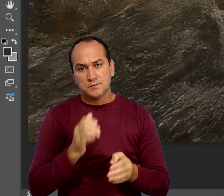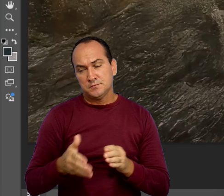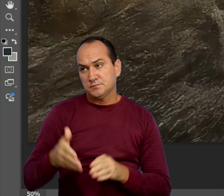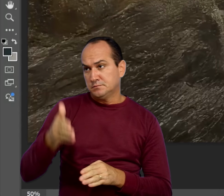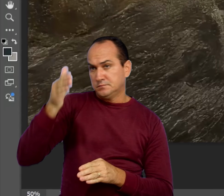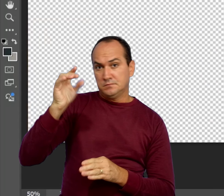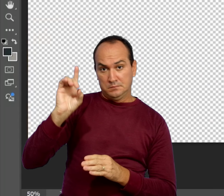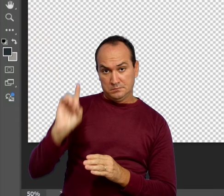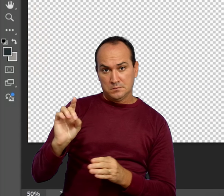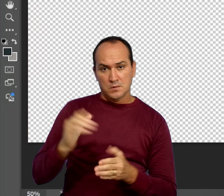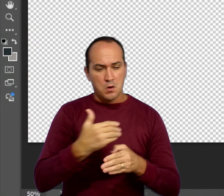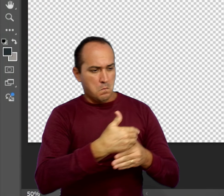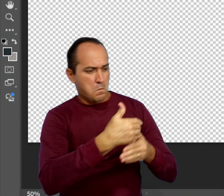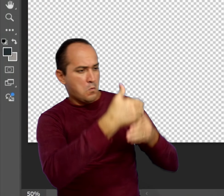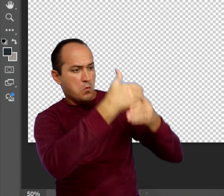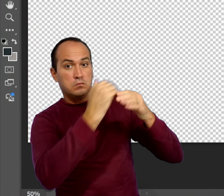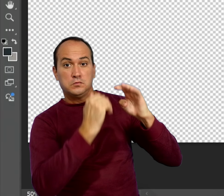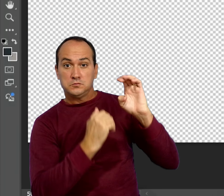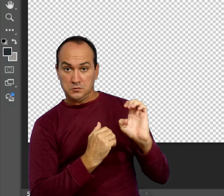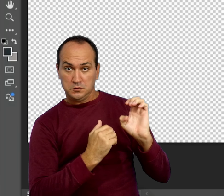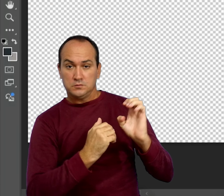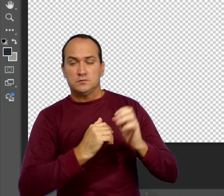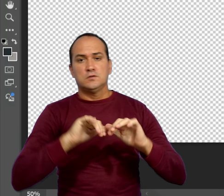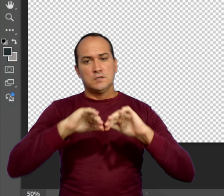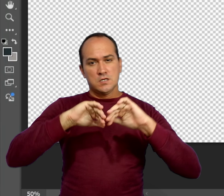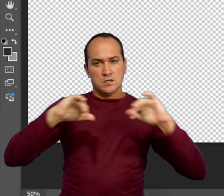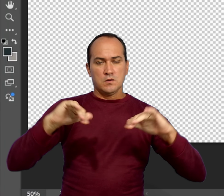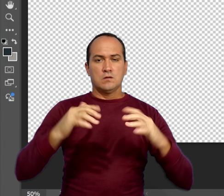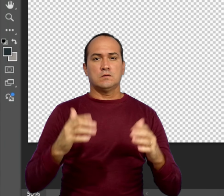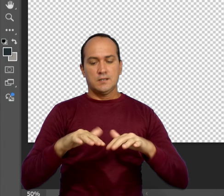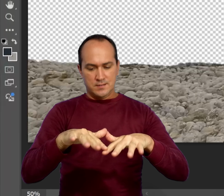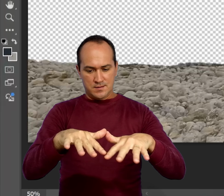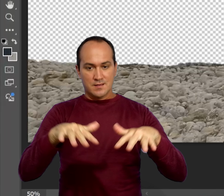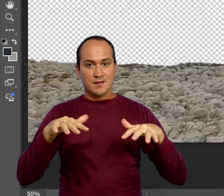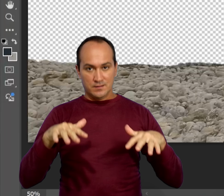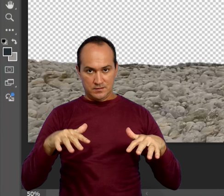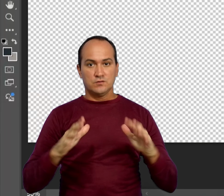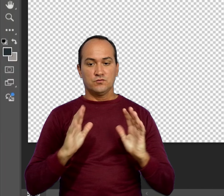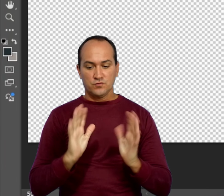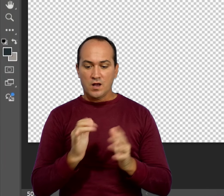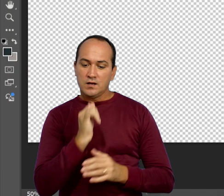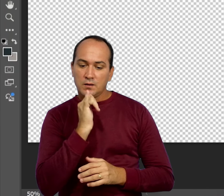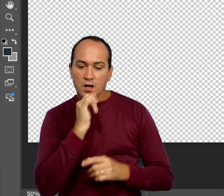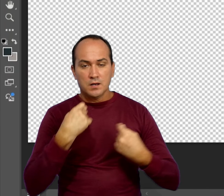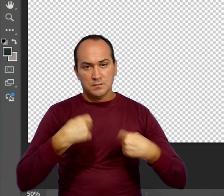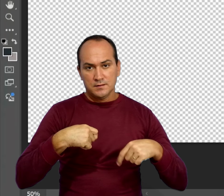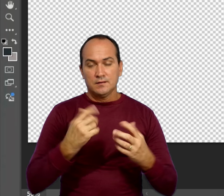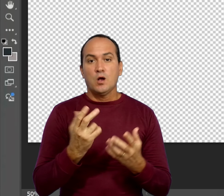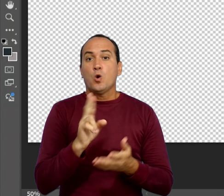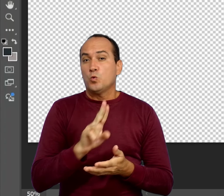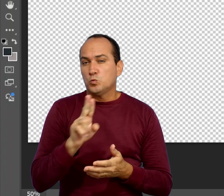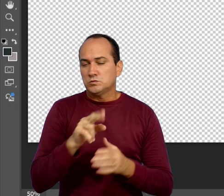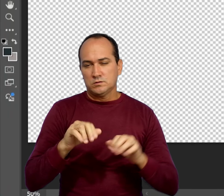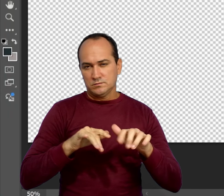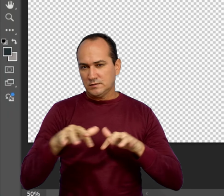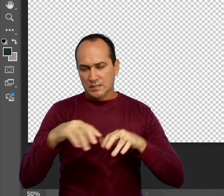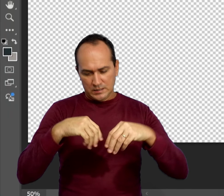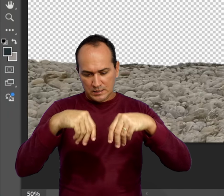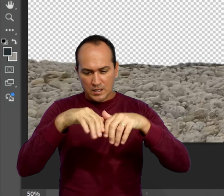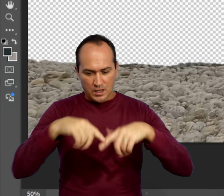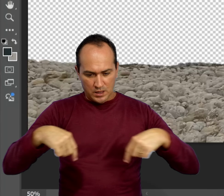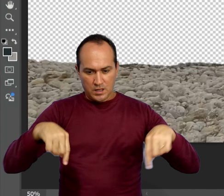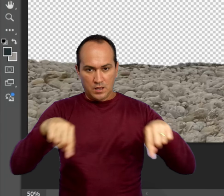por exemplo, o paredão do lado direito, o paredão do lado esquerdo, a parte aqui do terreno, por exemplo, caso fosse necessário. Na verdade eu não utilizei